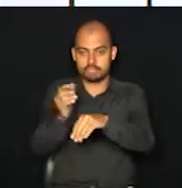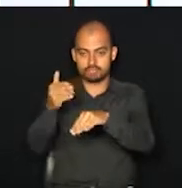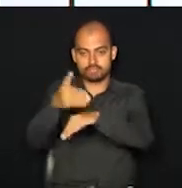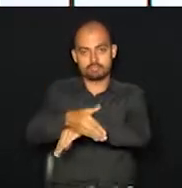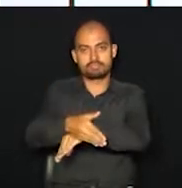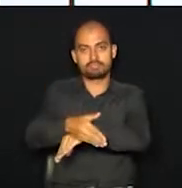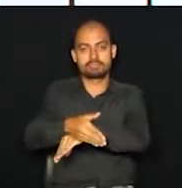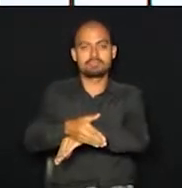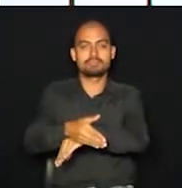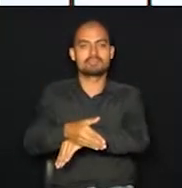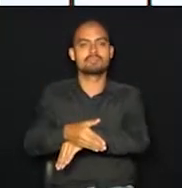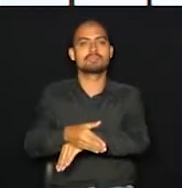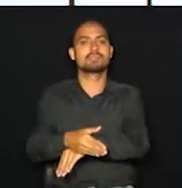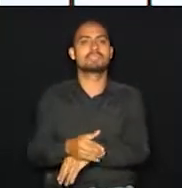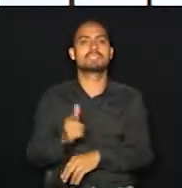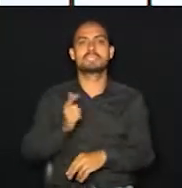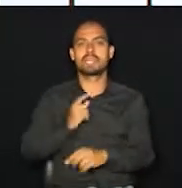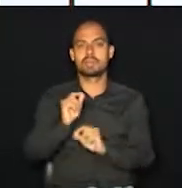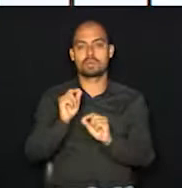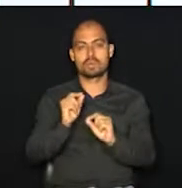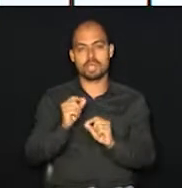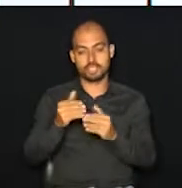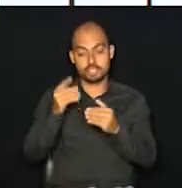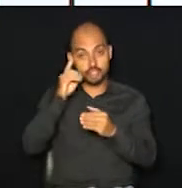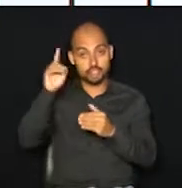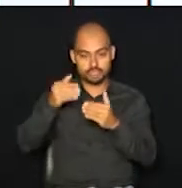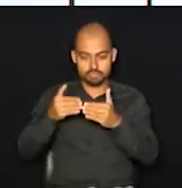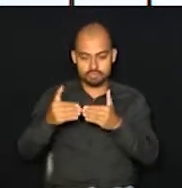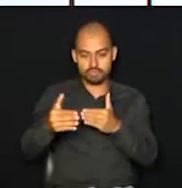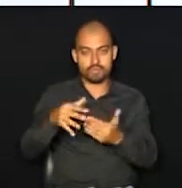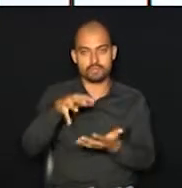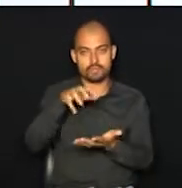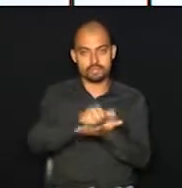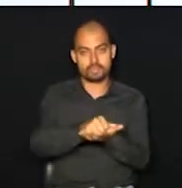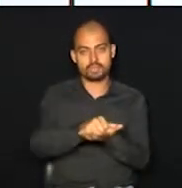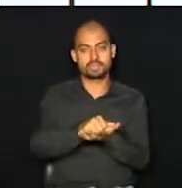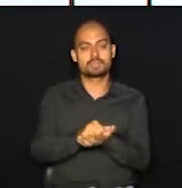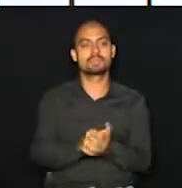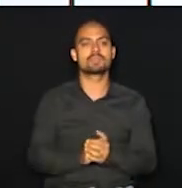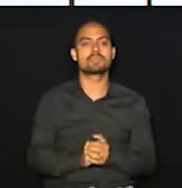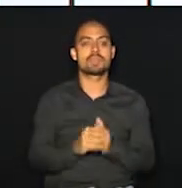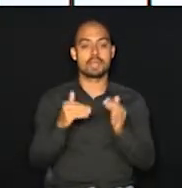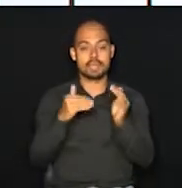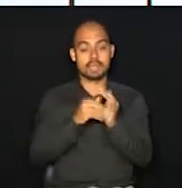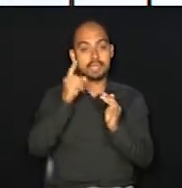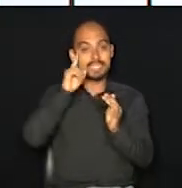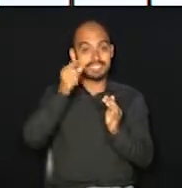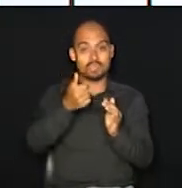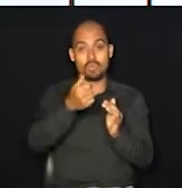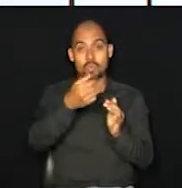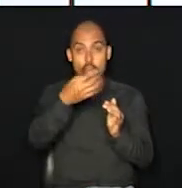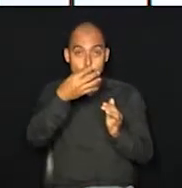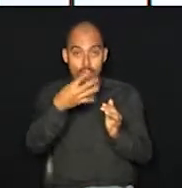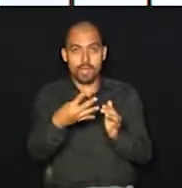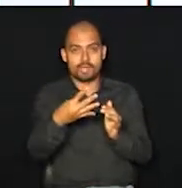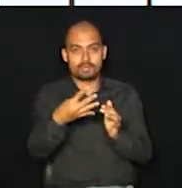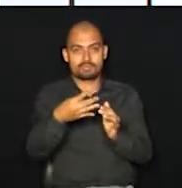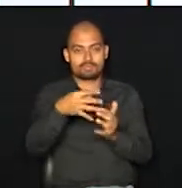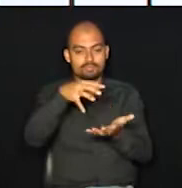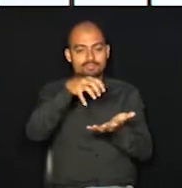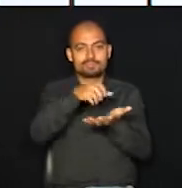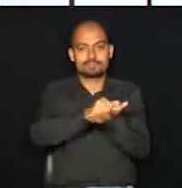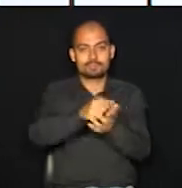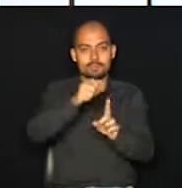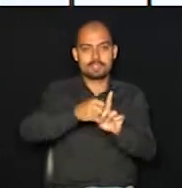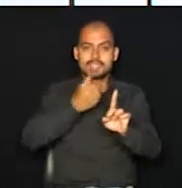entrar na creche, tem aí uma prorrogação. Nós temos até o dia 4 de dezembro as inscrições para os novos